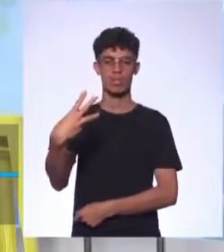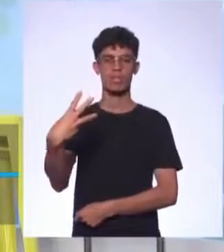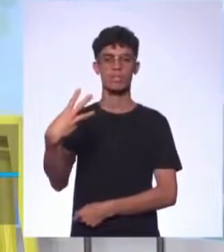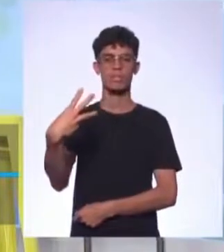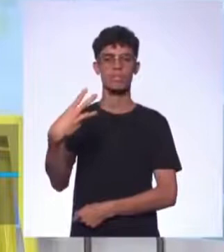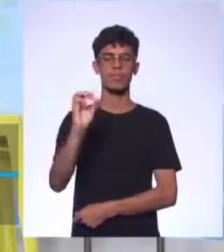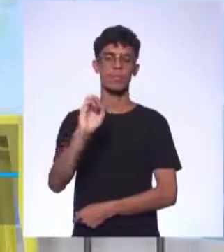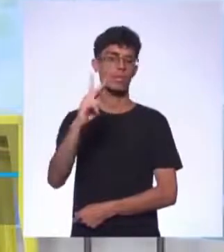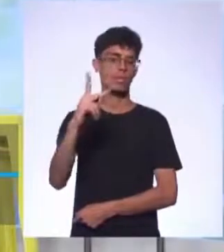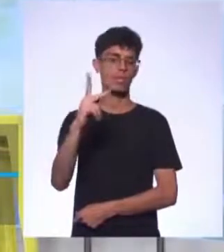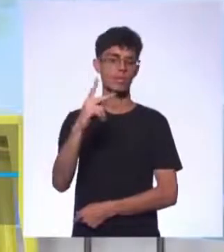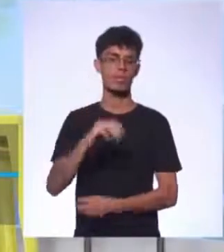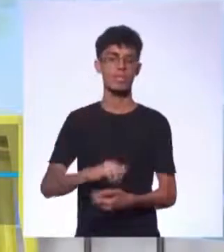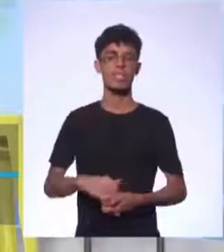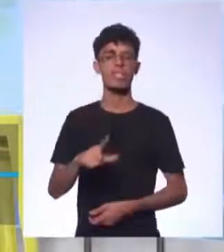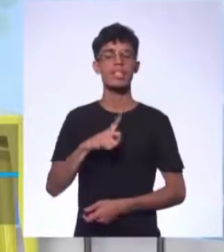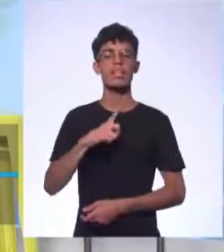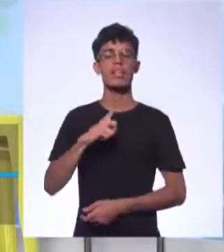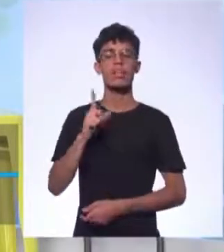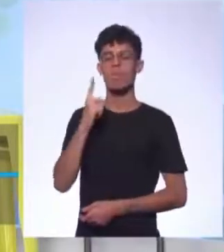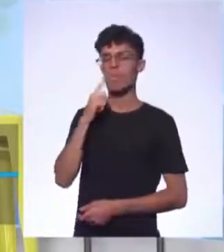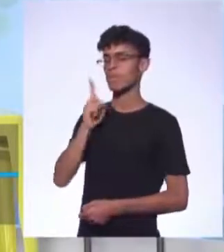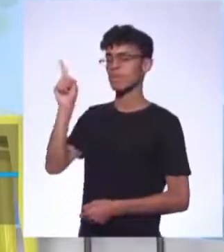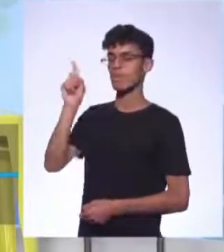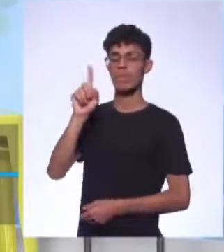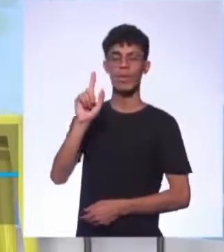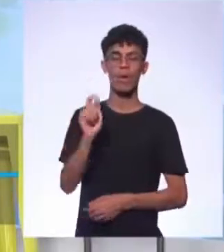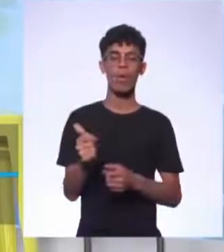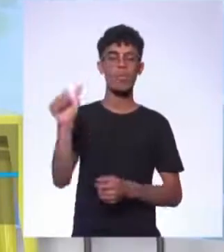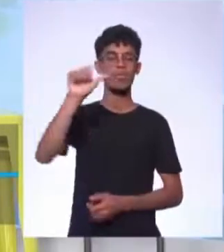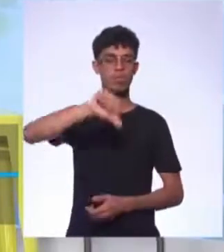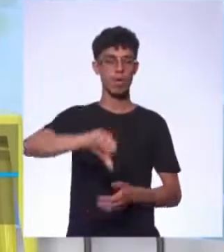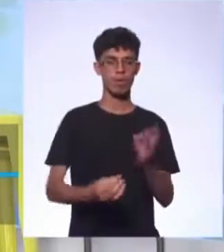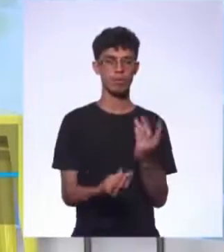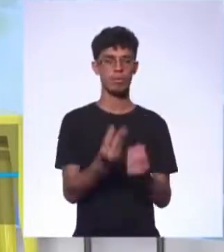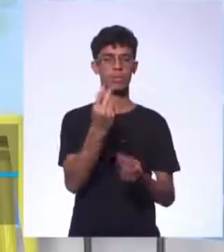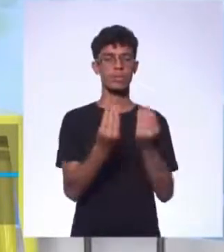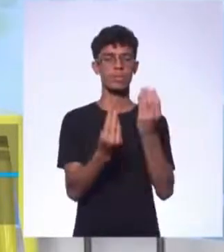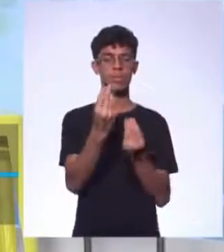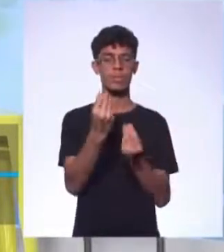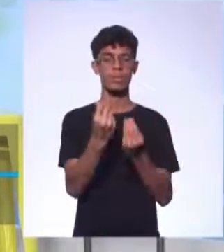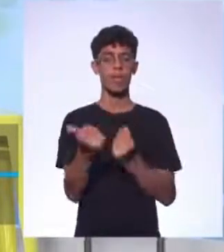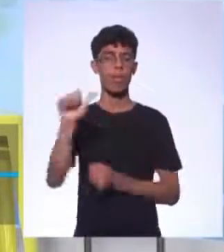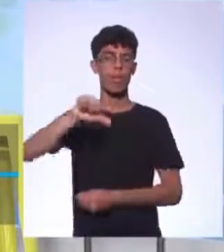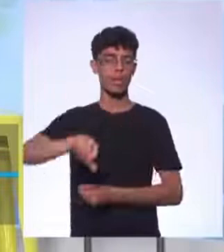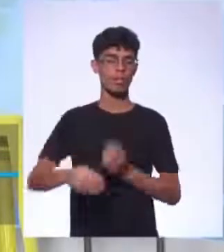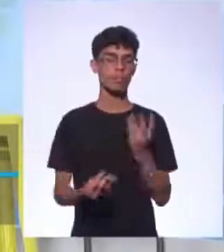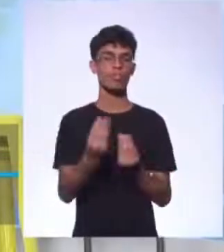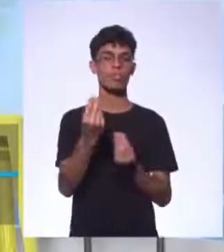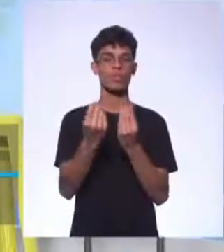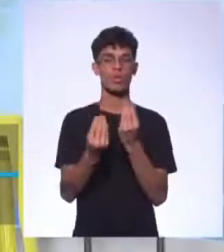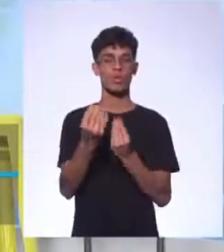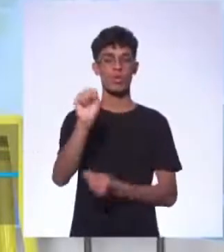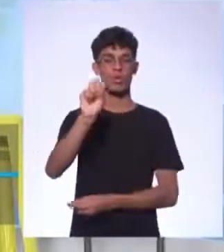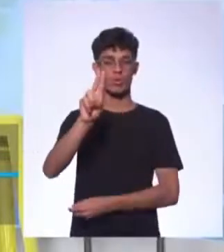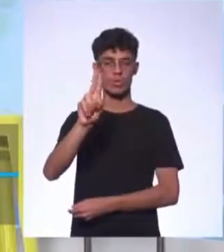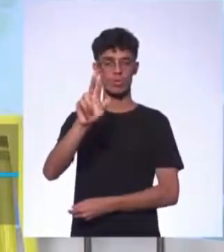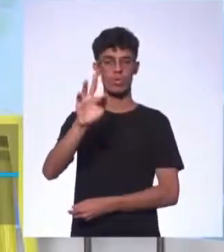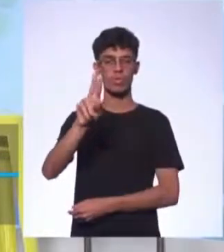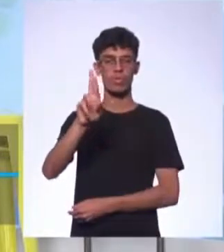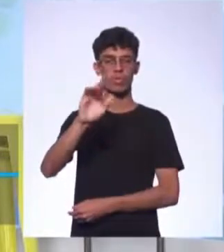H2SO3, ok? Então aqui nós temos o ácido nítrico, ok? O ácido sulfúrico,